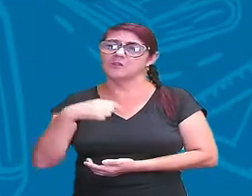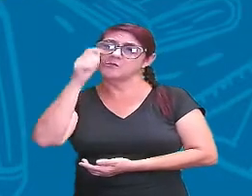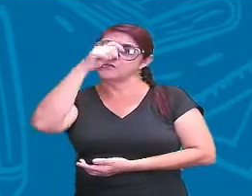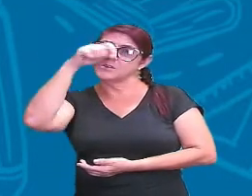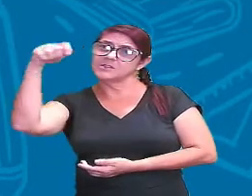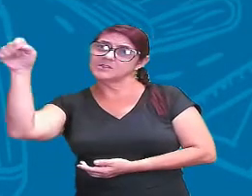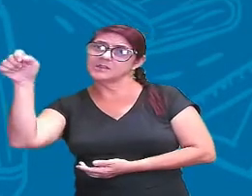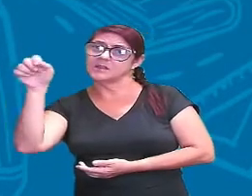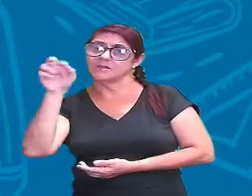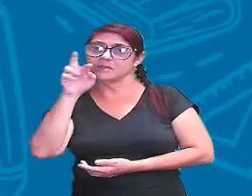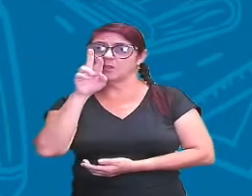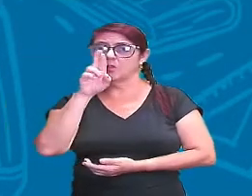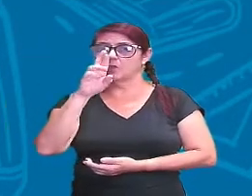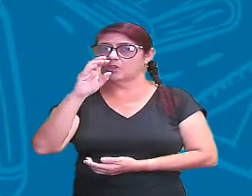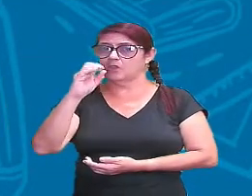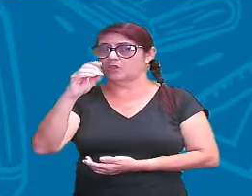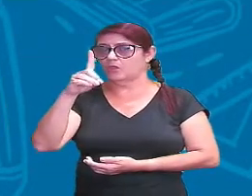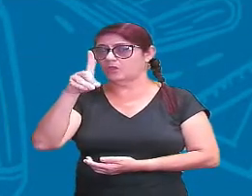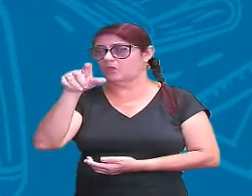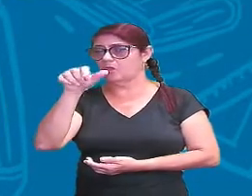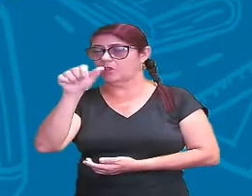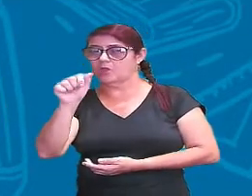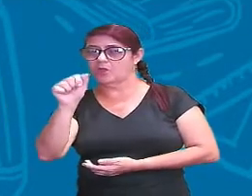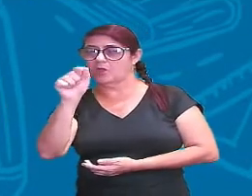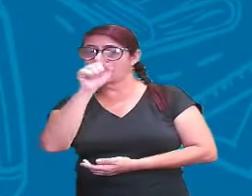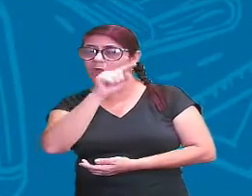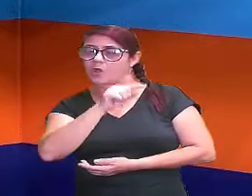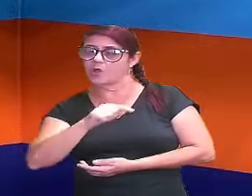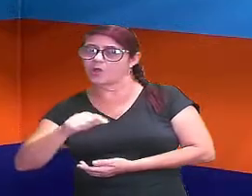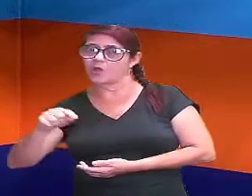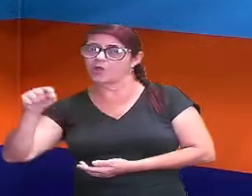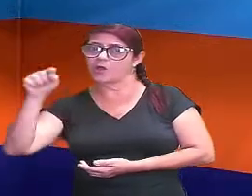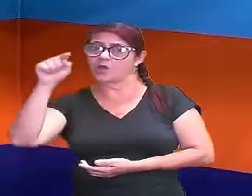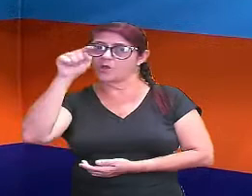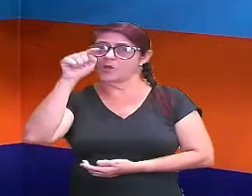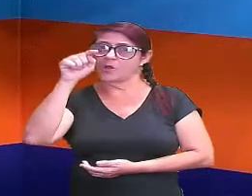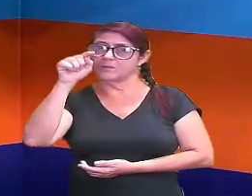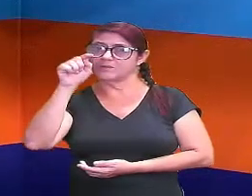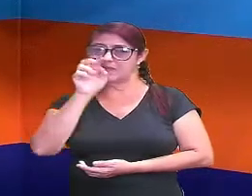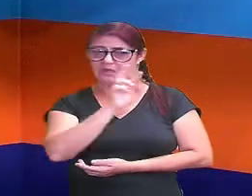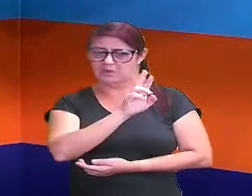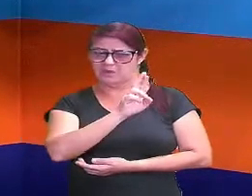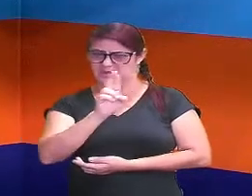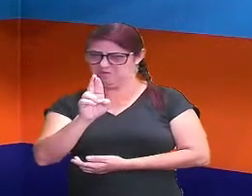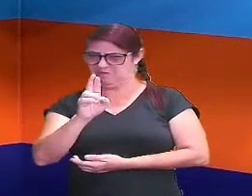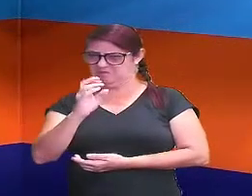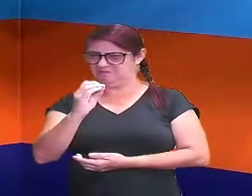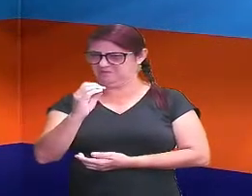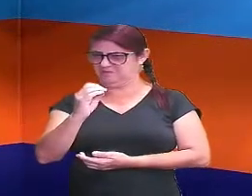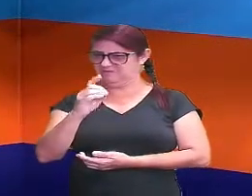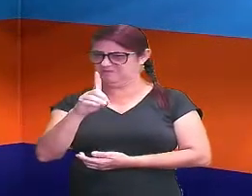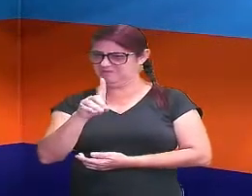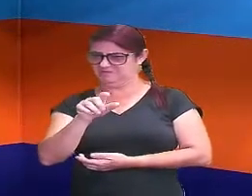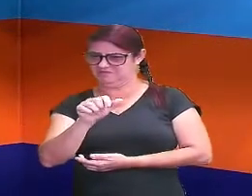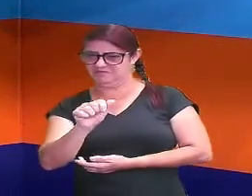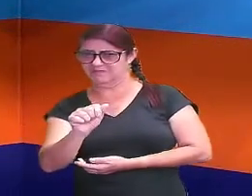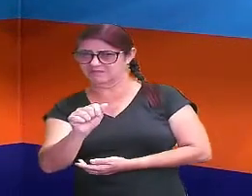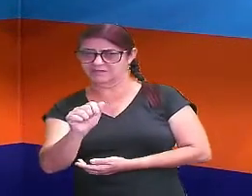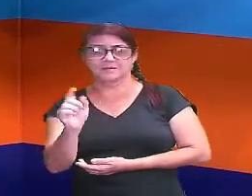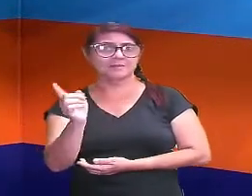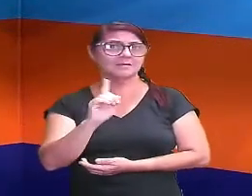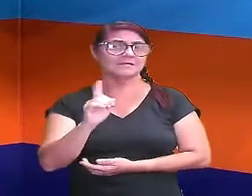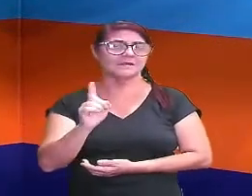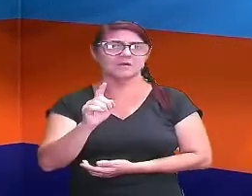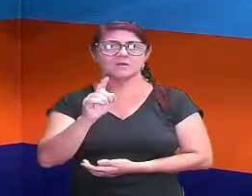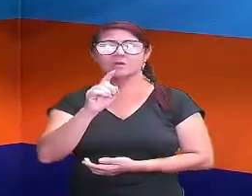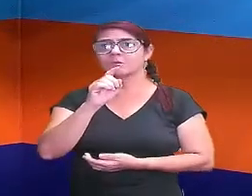palavra roda. Eu sei que roda é um som forte, não é isso? A palavra roda tem aquele som